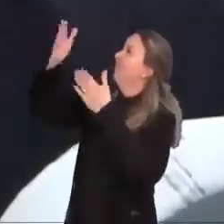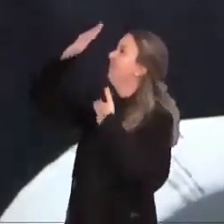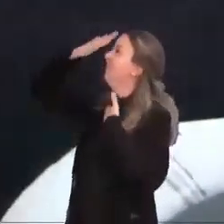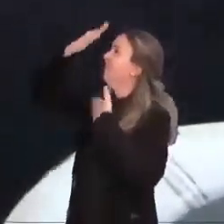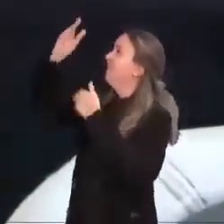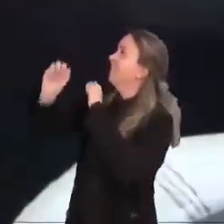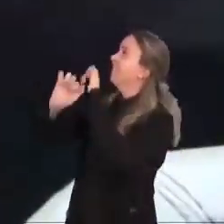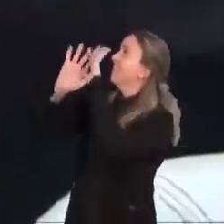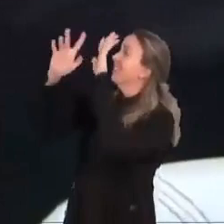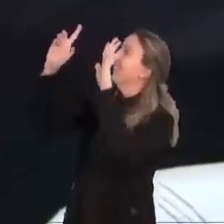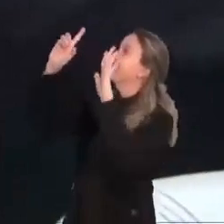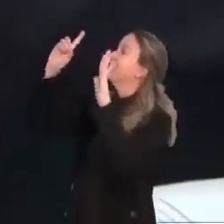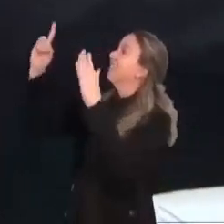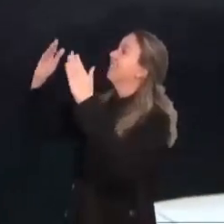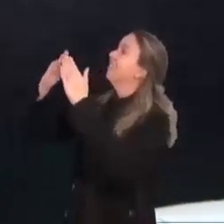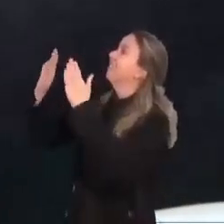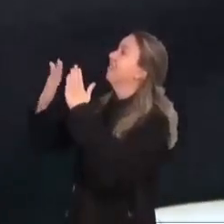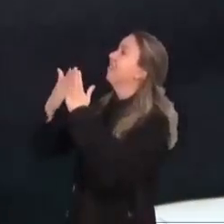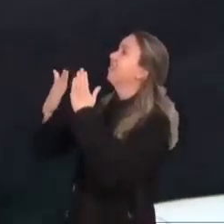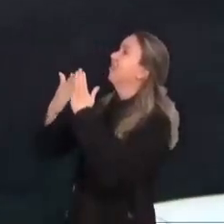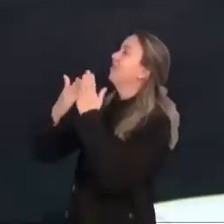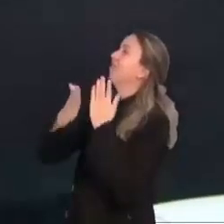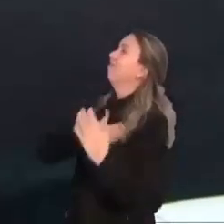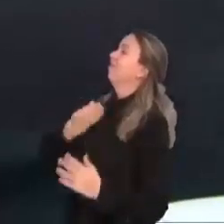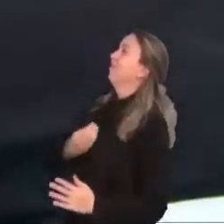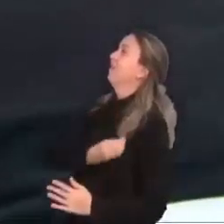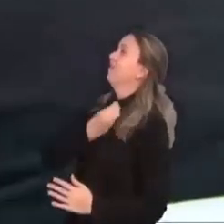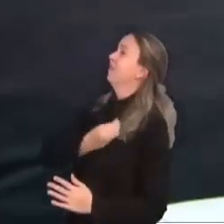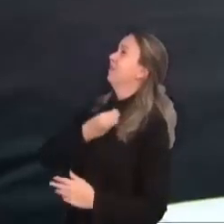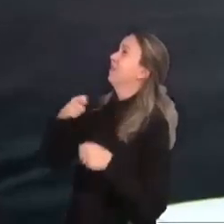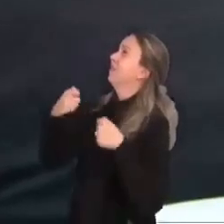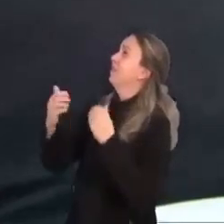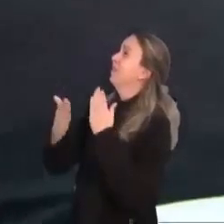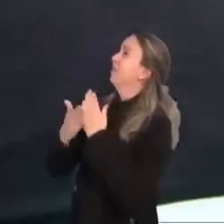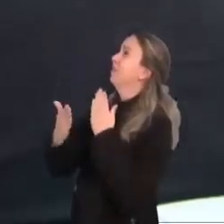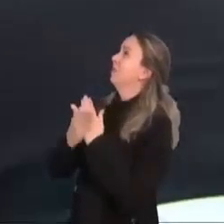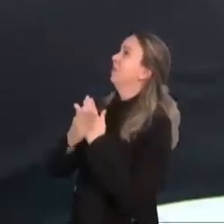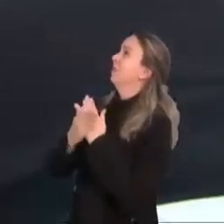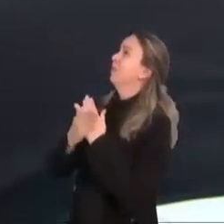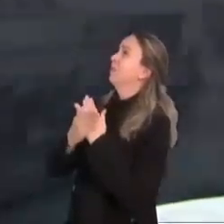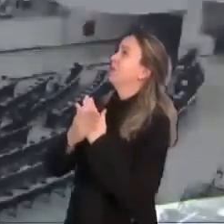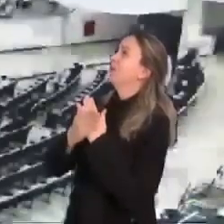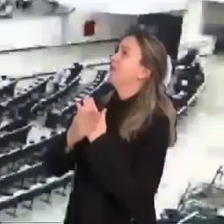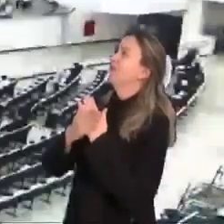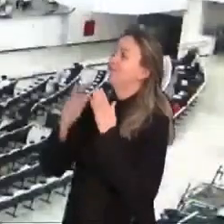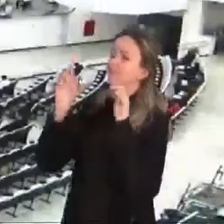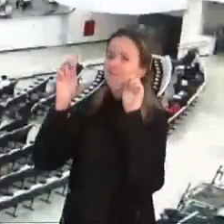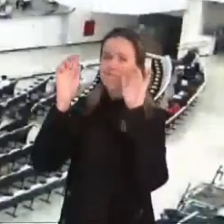glória a Deus, que você pode. E que Deus em Cristo nos abençoe. Amém.